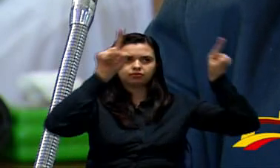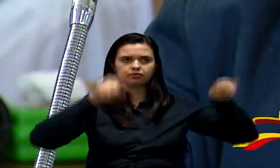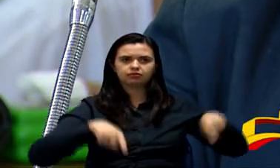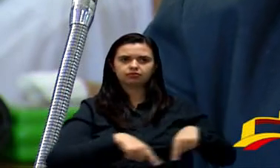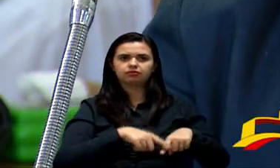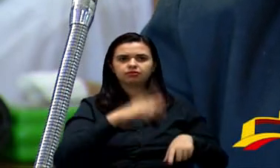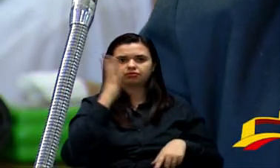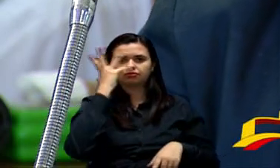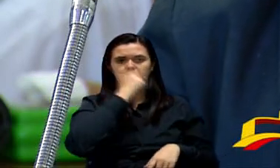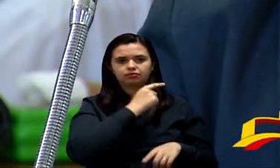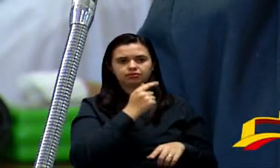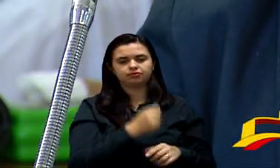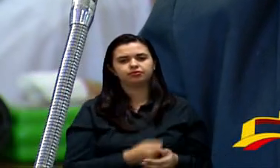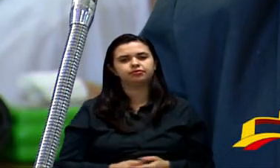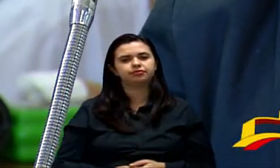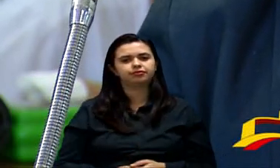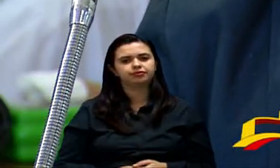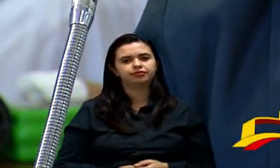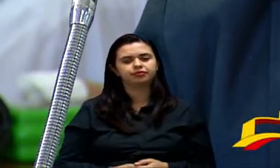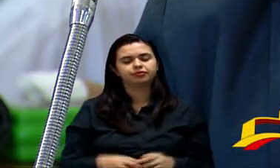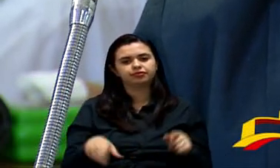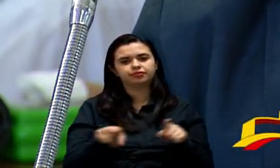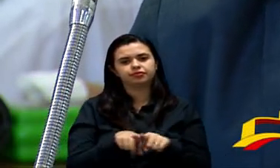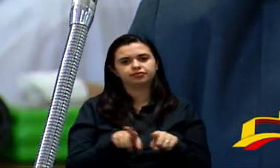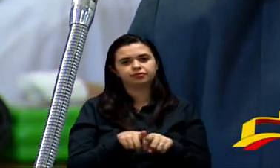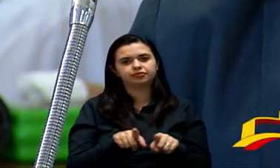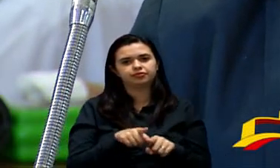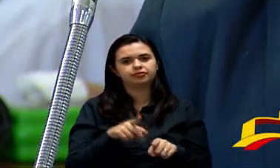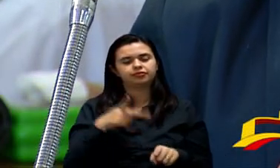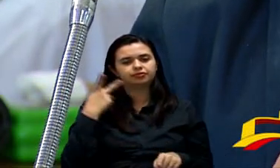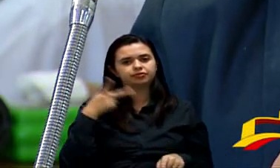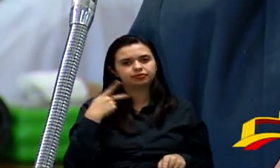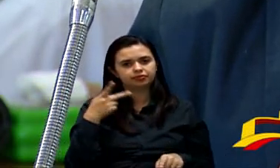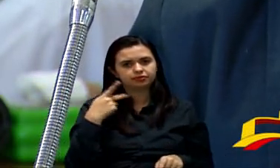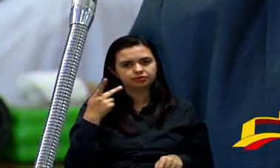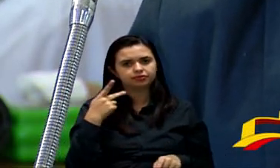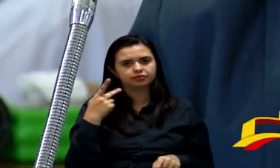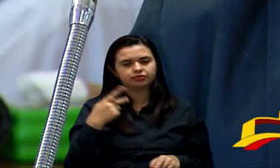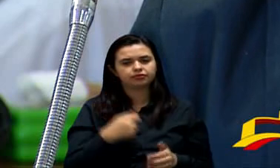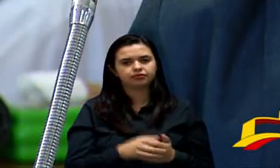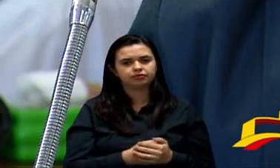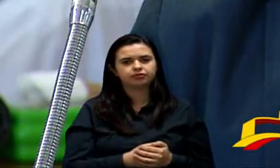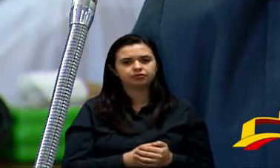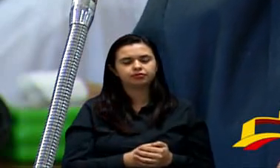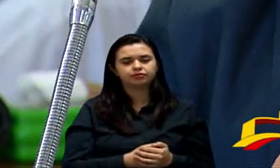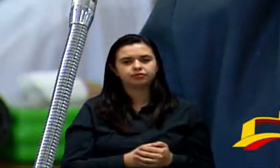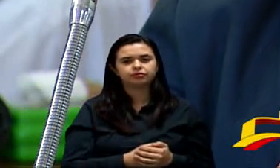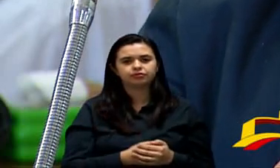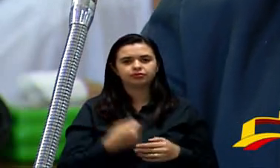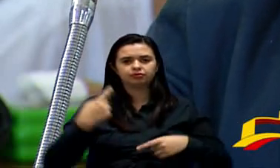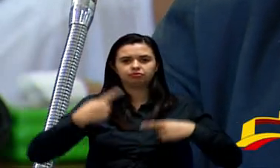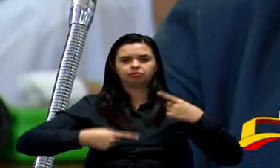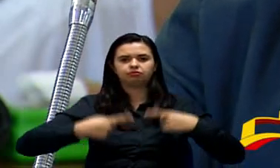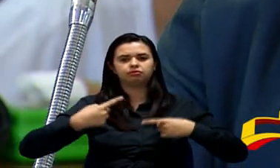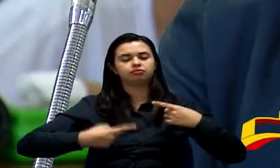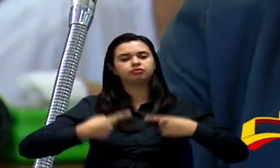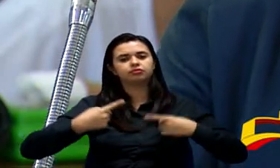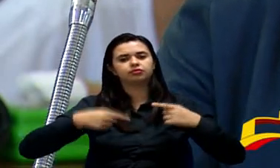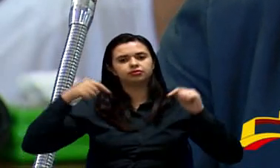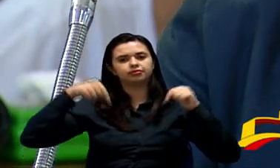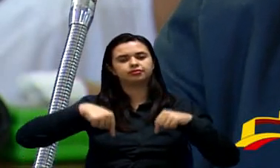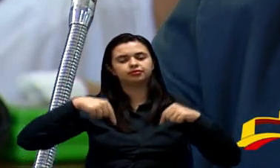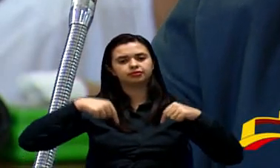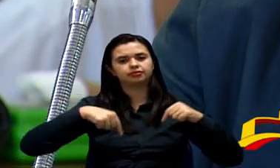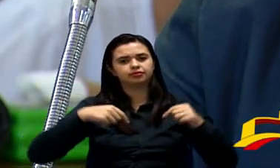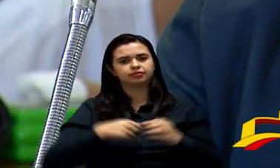parabenizar a vereadora pela iniciativa de trazer esse debate, né, da gente